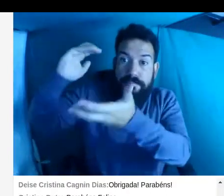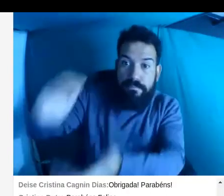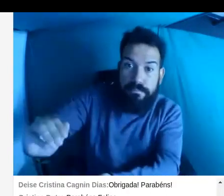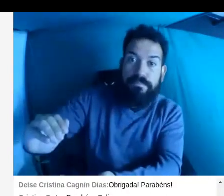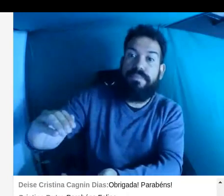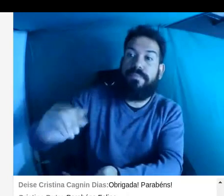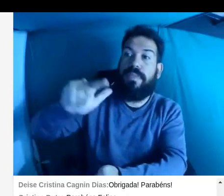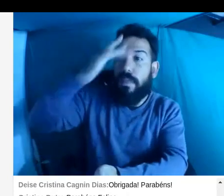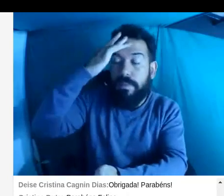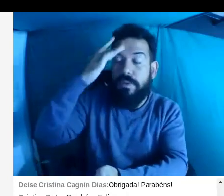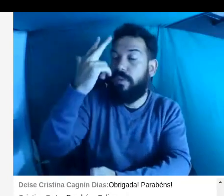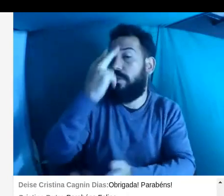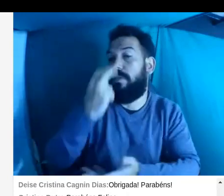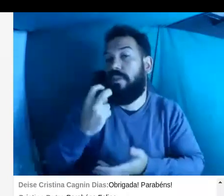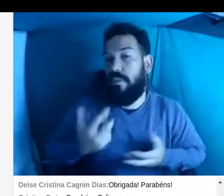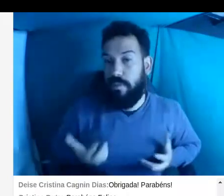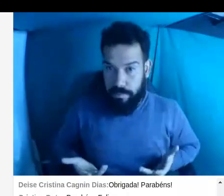nós pensarmos